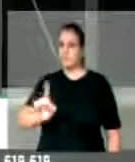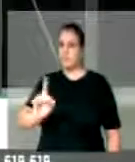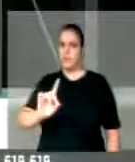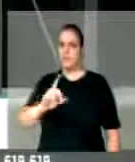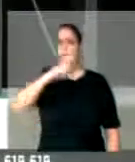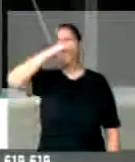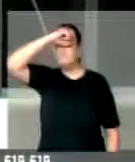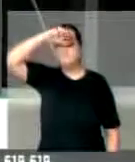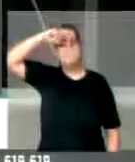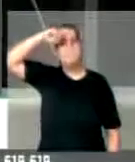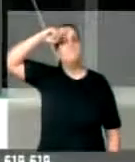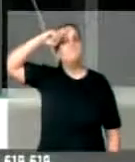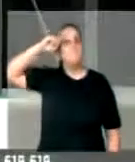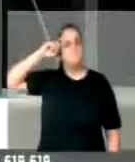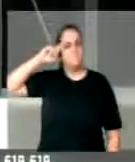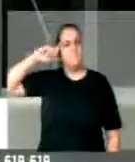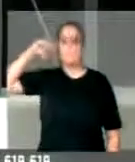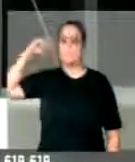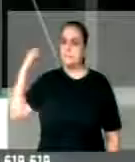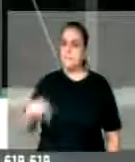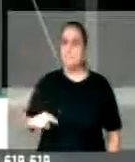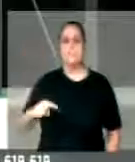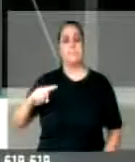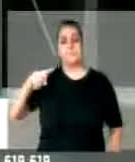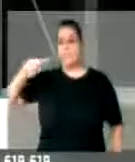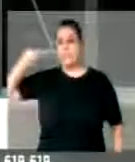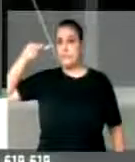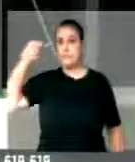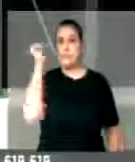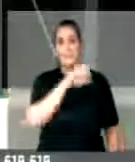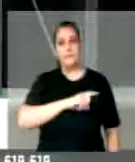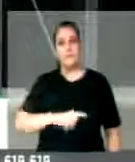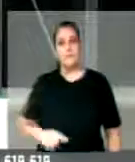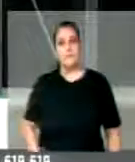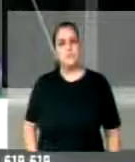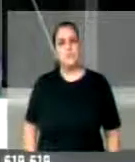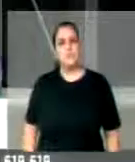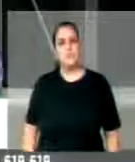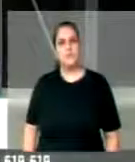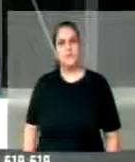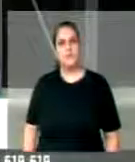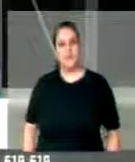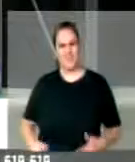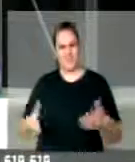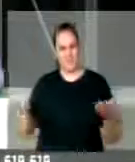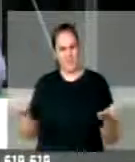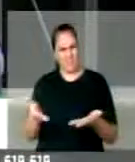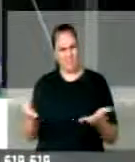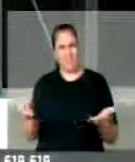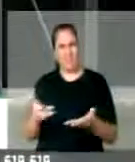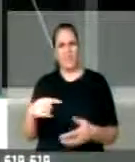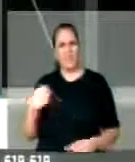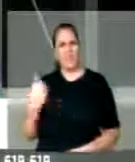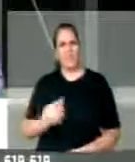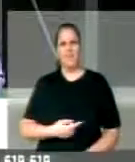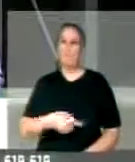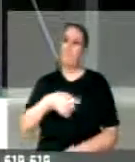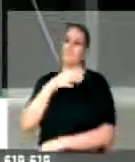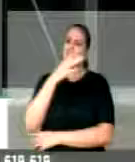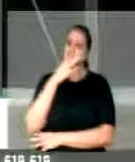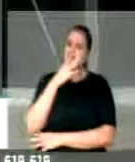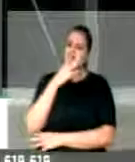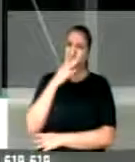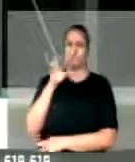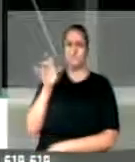duras penas. Então não é possível que nós possamos assistir a Câmara dos